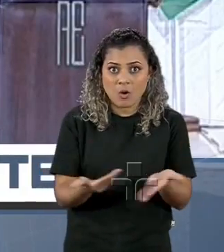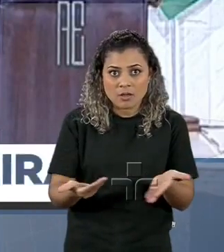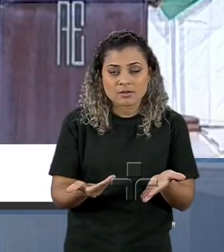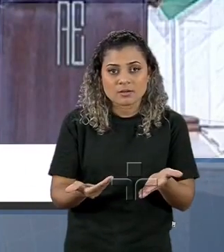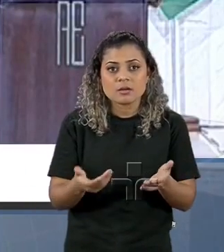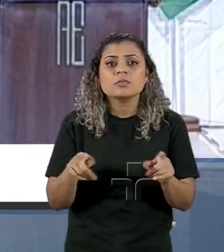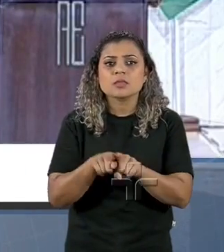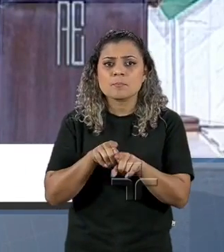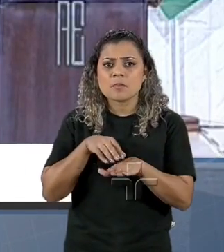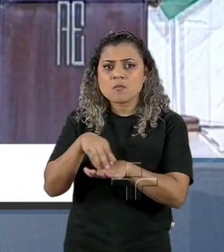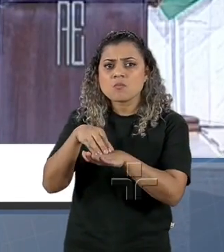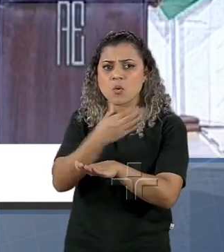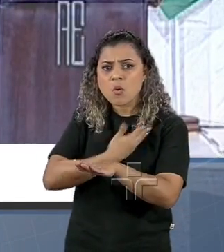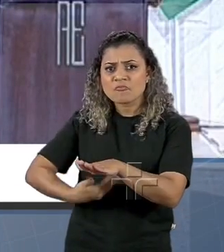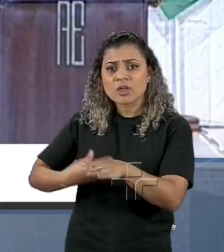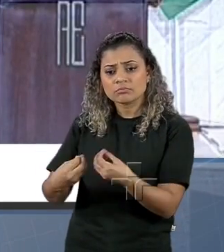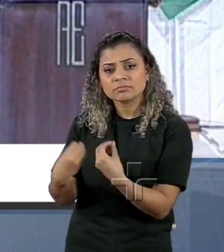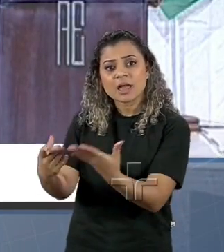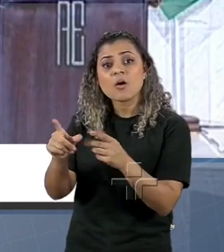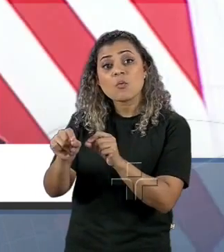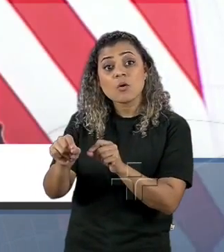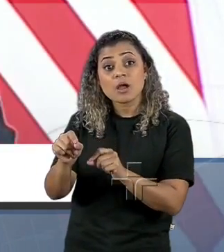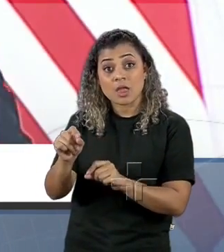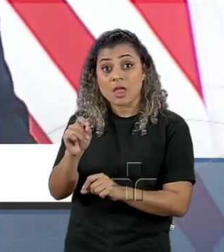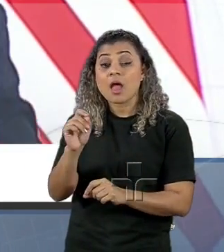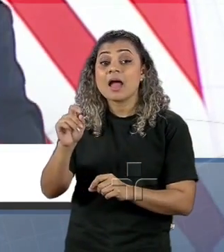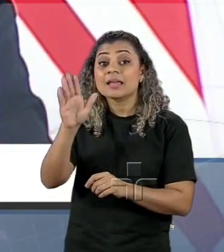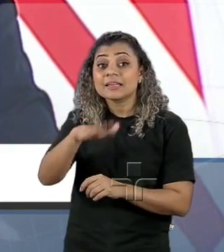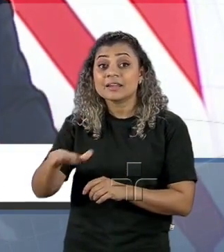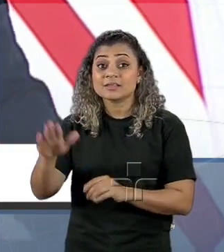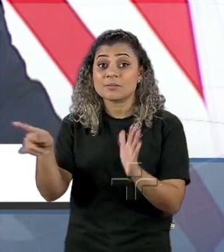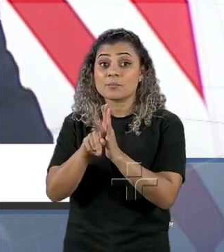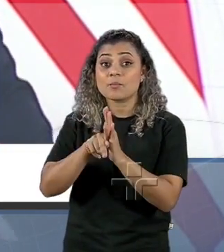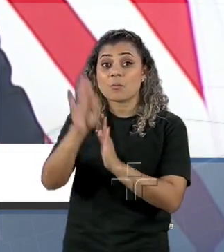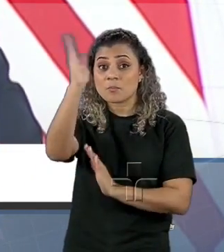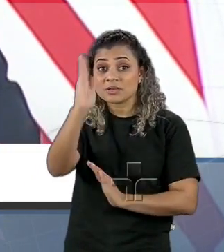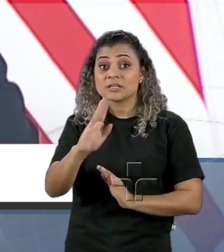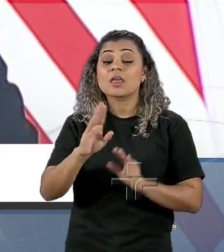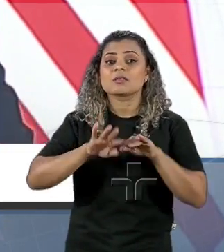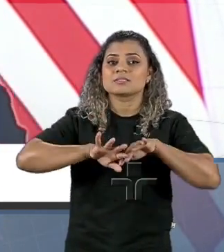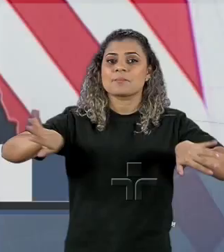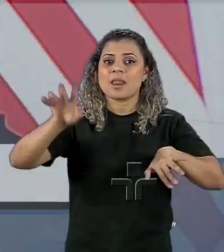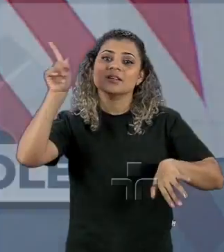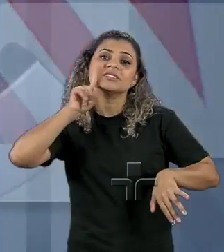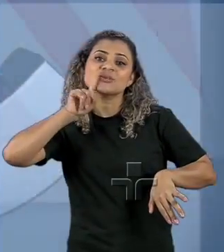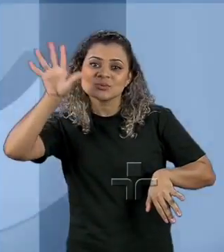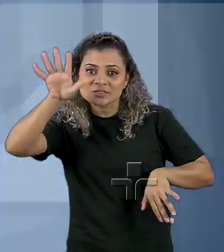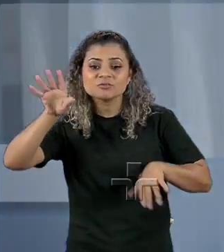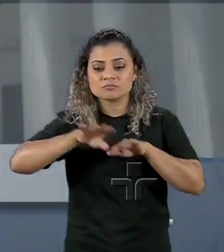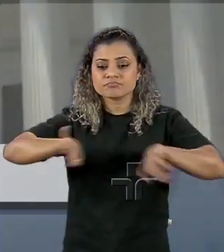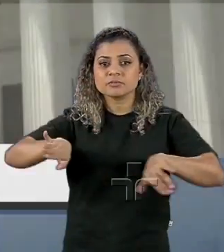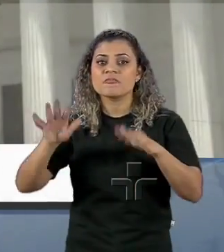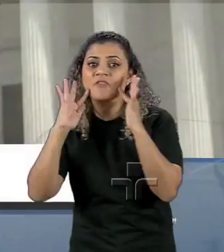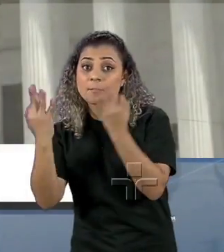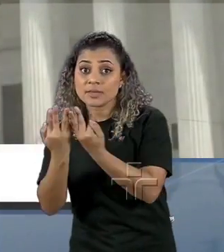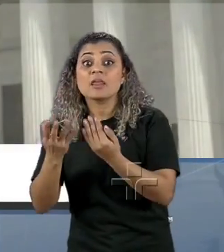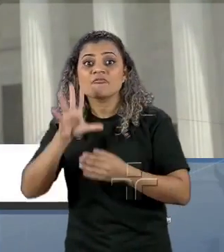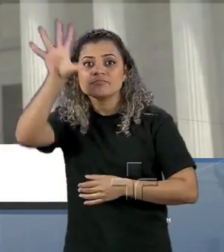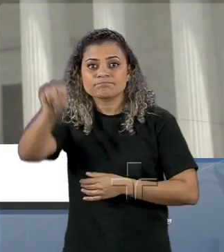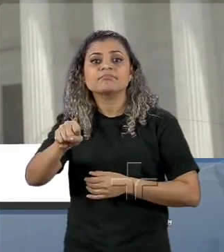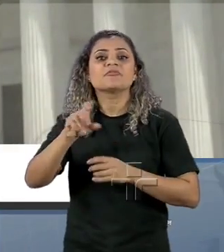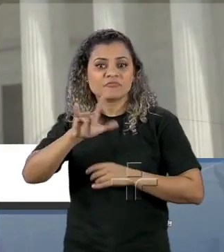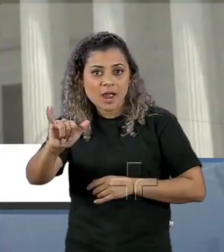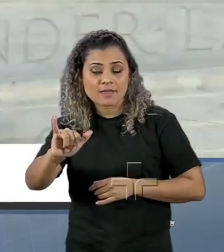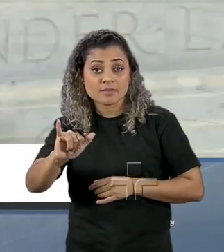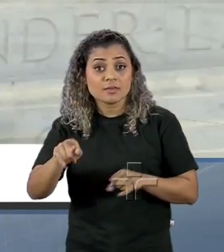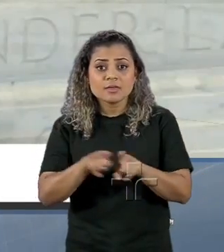oferece transporte para buscar crianças brasileiras separadas das famílias nos Estados Unidos. Mais alta